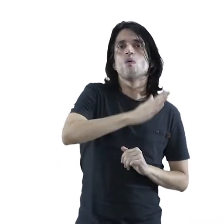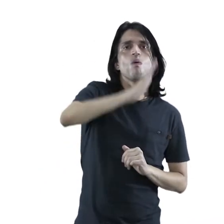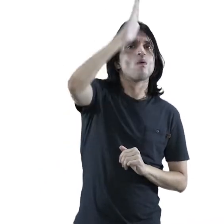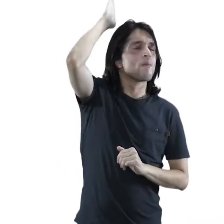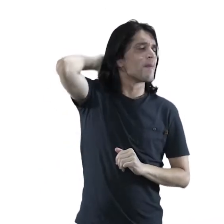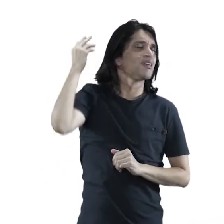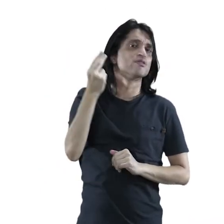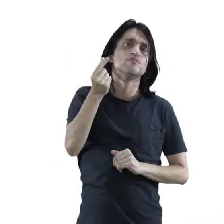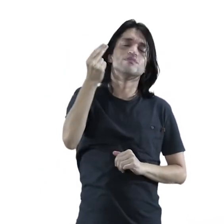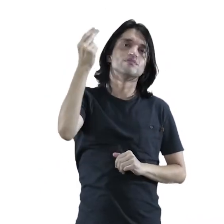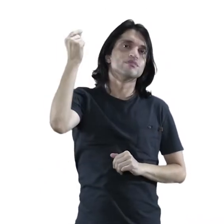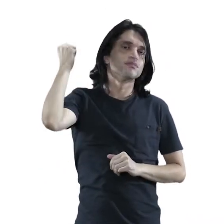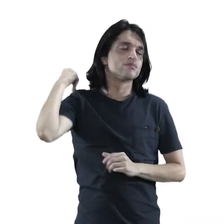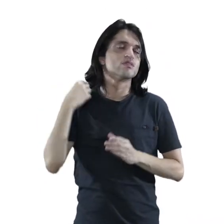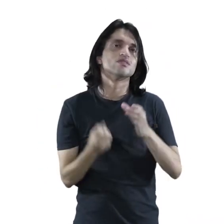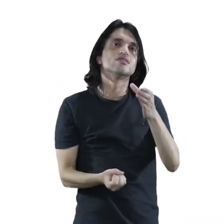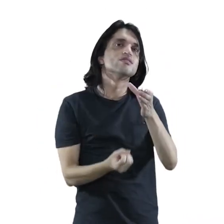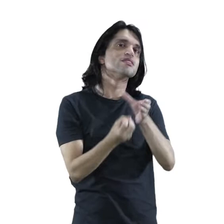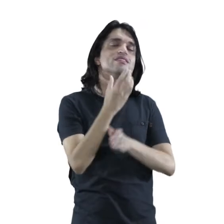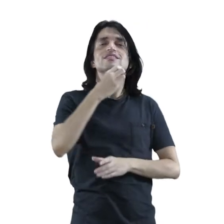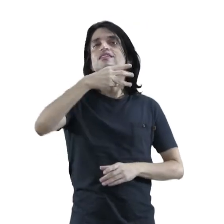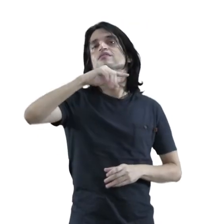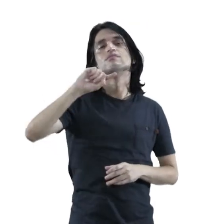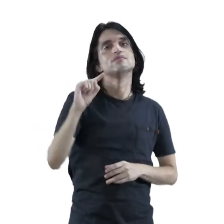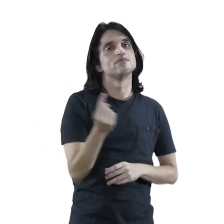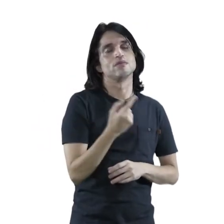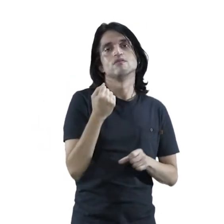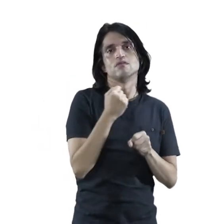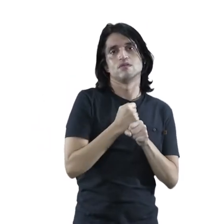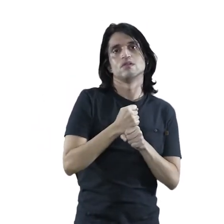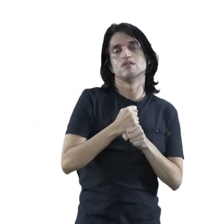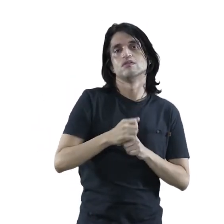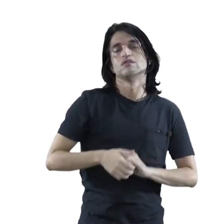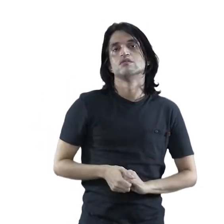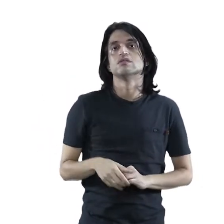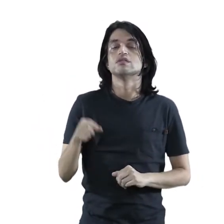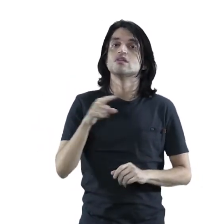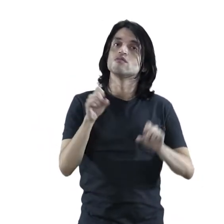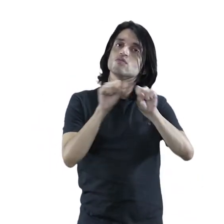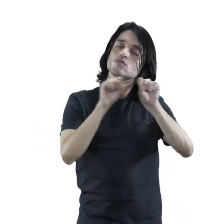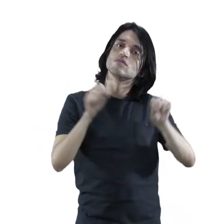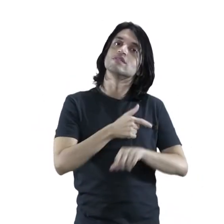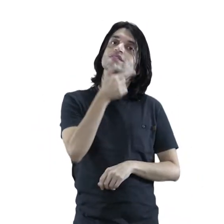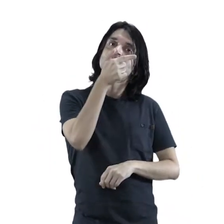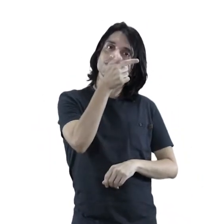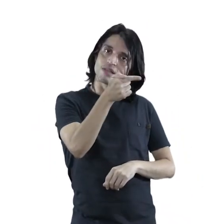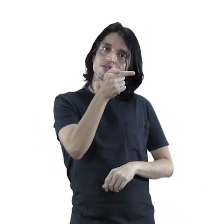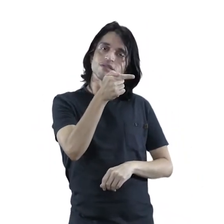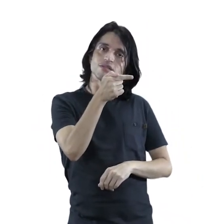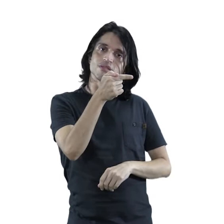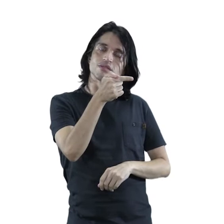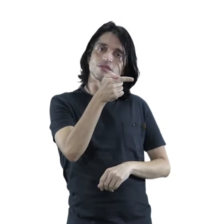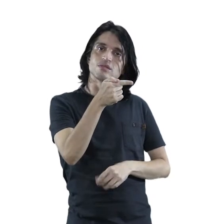O sistema de numeração romano é um dos mais antigos, tendo surgido há mais de 3.000 anos. Esse sistema se baseia